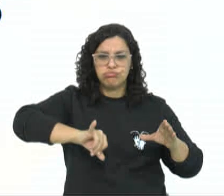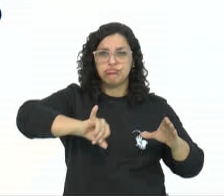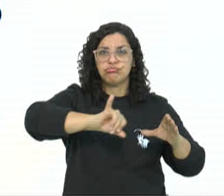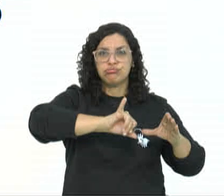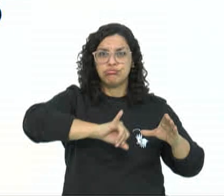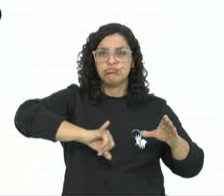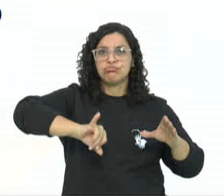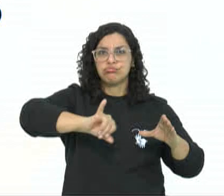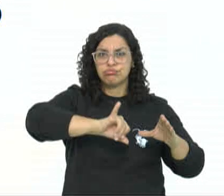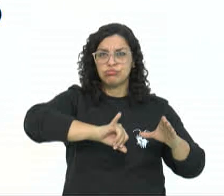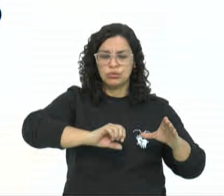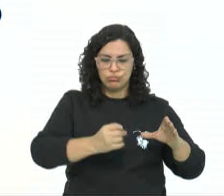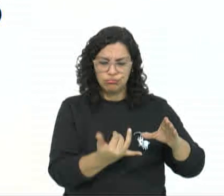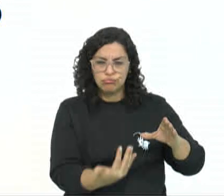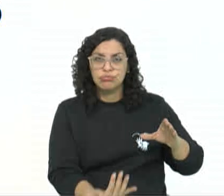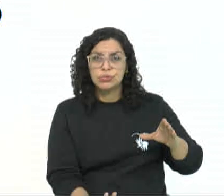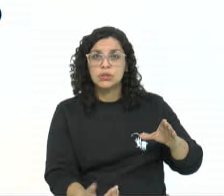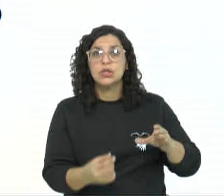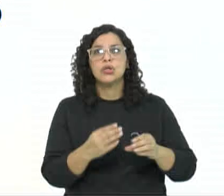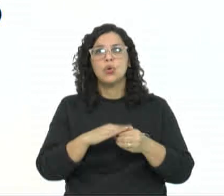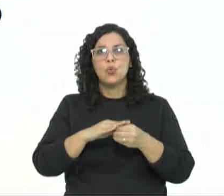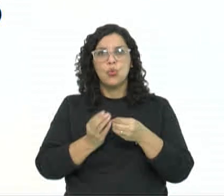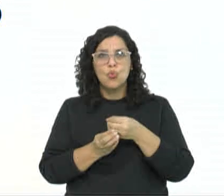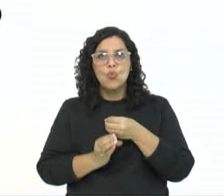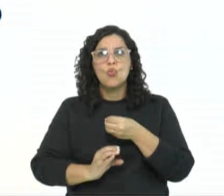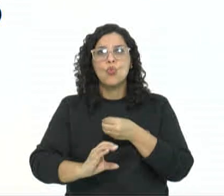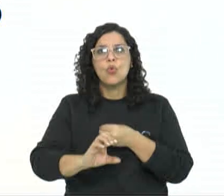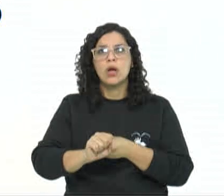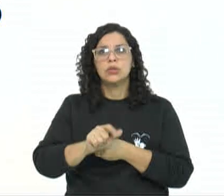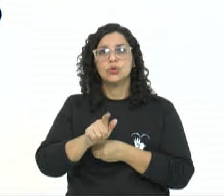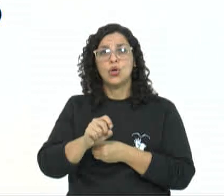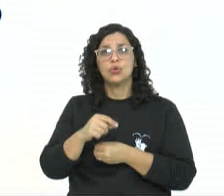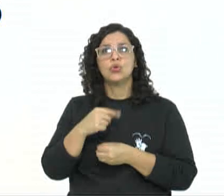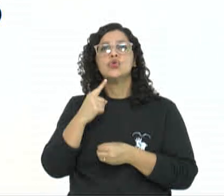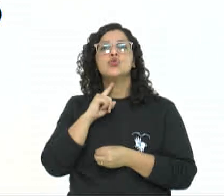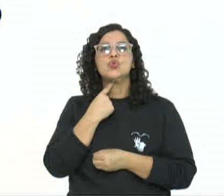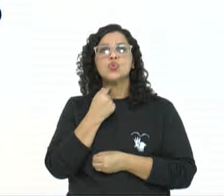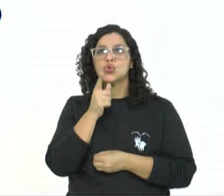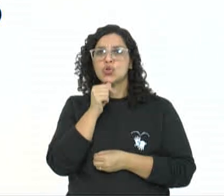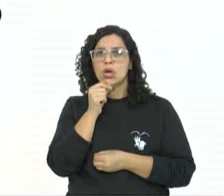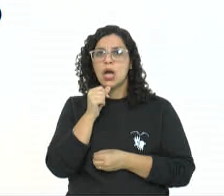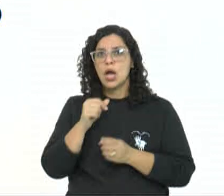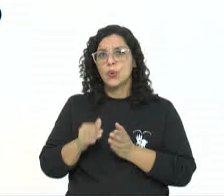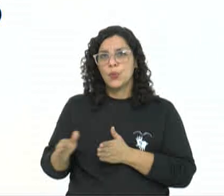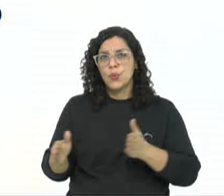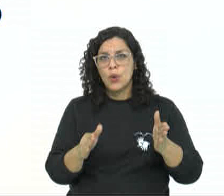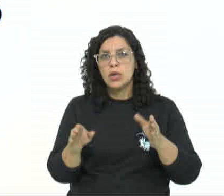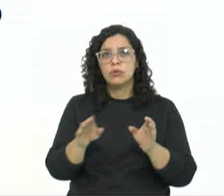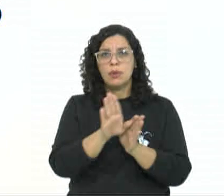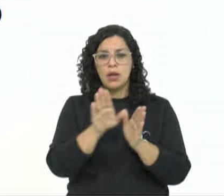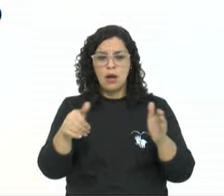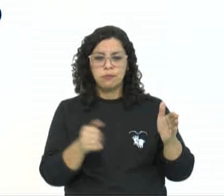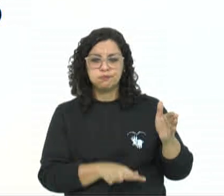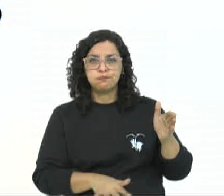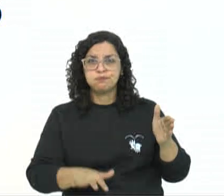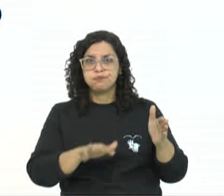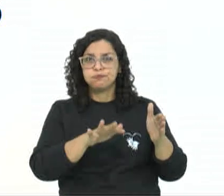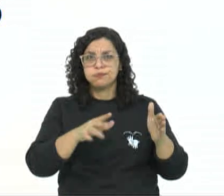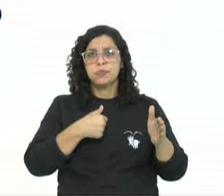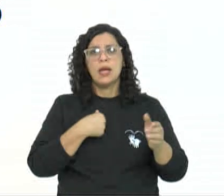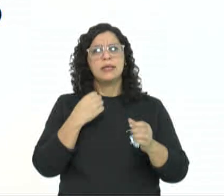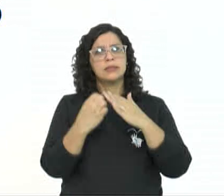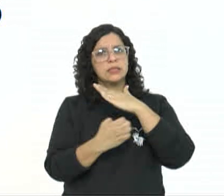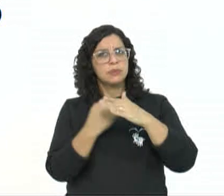cozinha compromete as redes de esgoto, afetando a qualidade das águas dos rios e represas. Várias empresas preocupadas